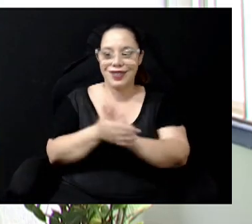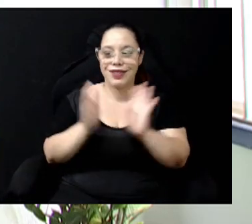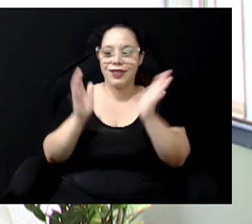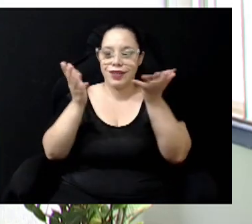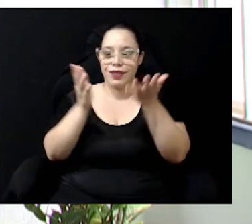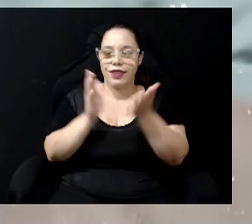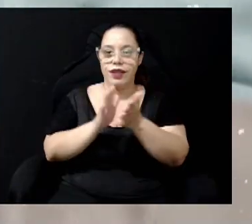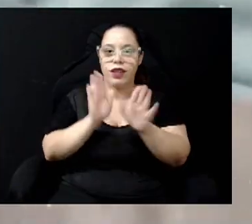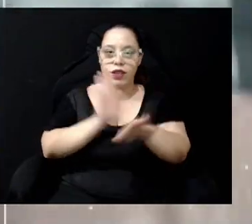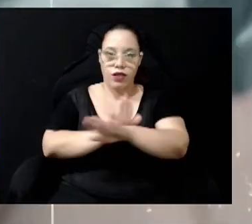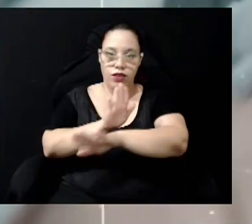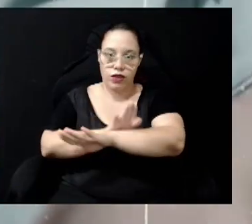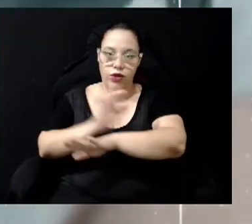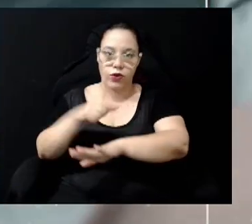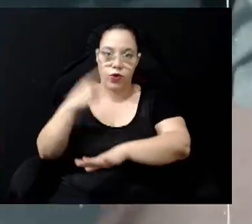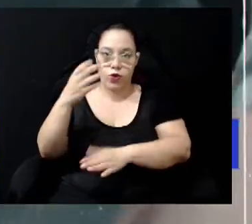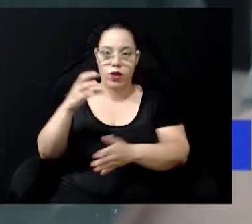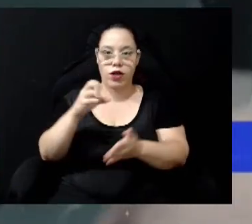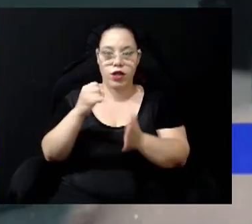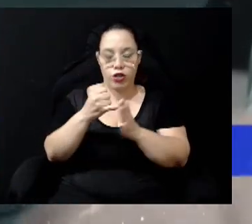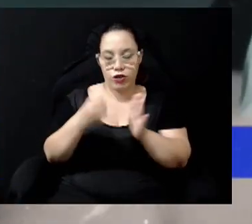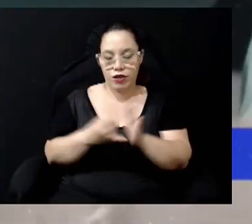ajudar outras instituições.